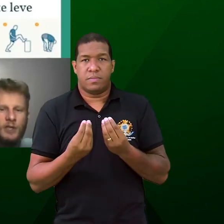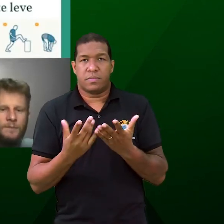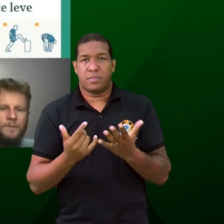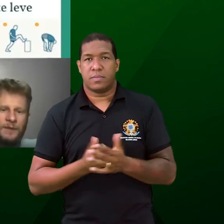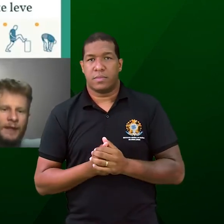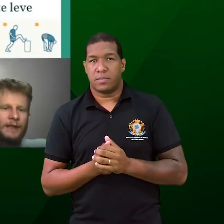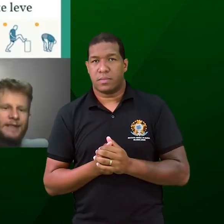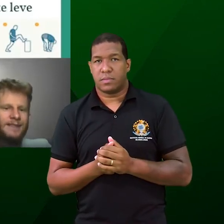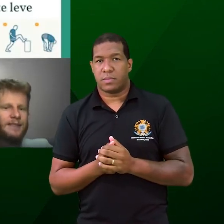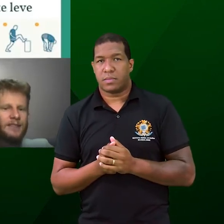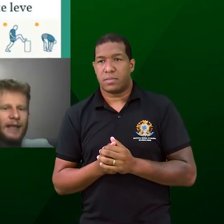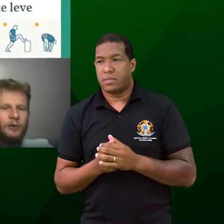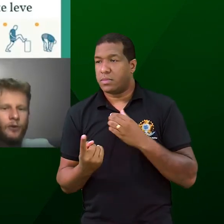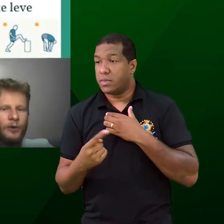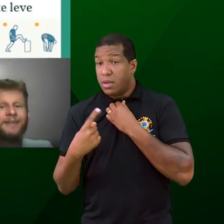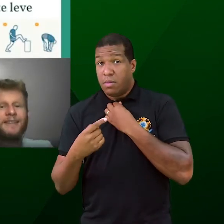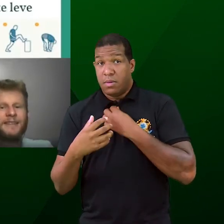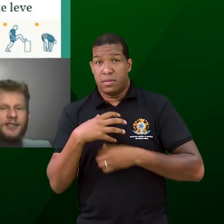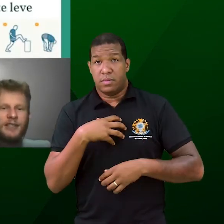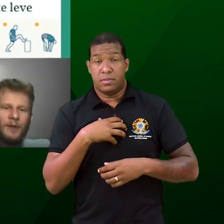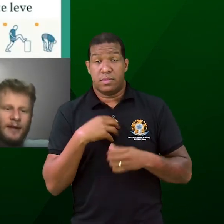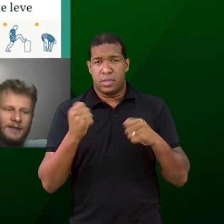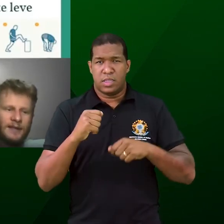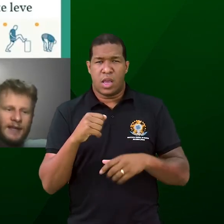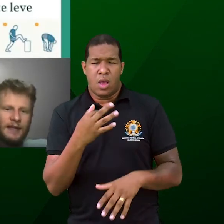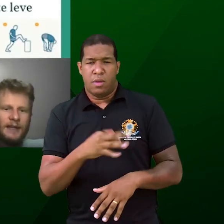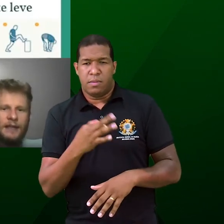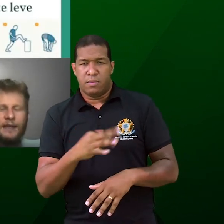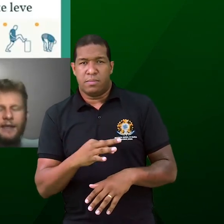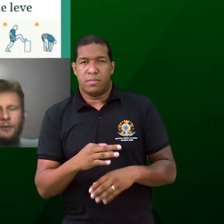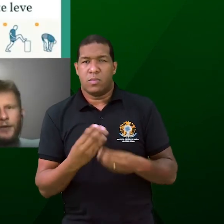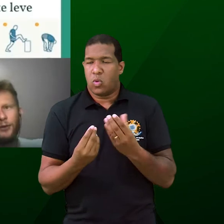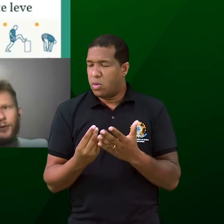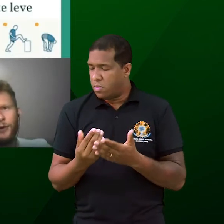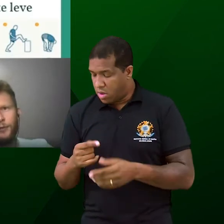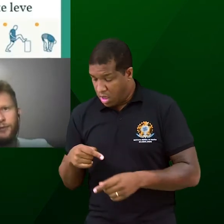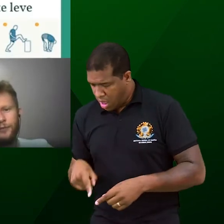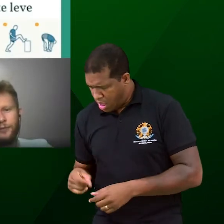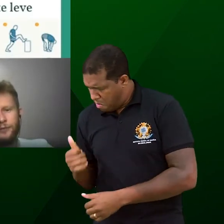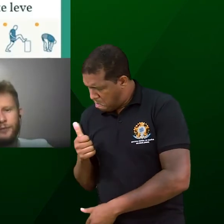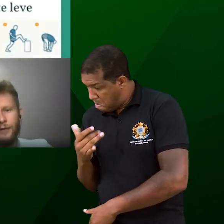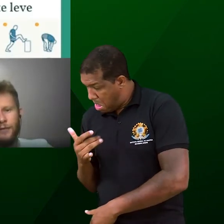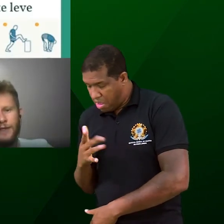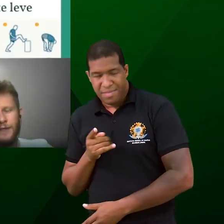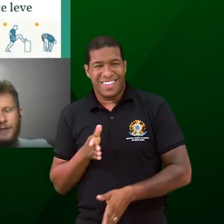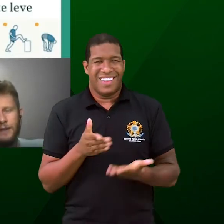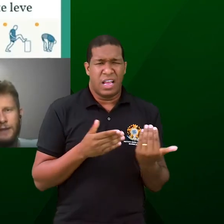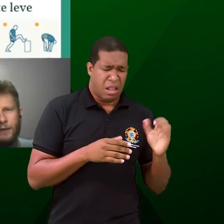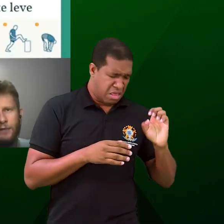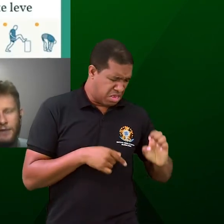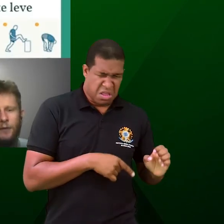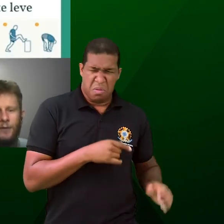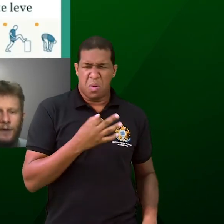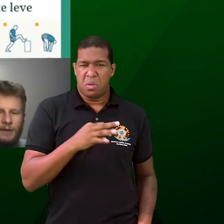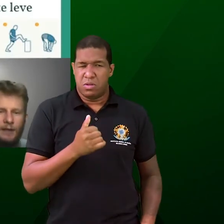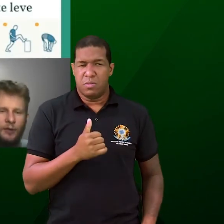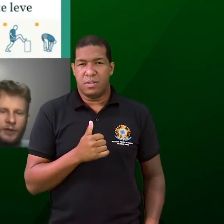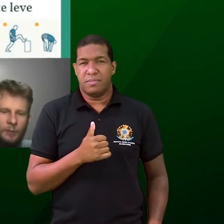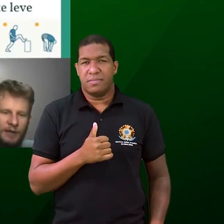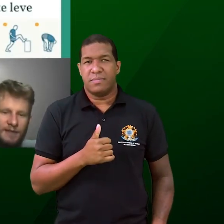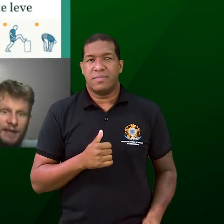tipo de equipamento. Agora, o básico que eu preciso ter para o meu treino. Tá? Quanto tempo que eu vou